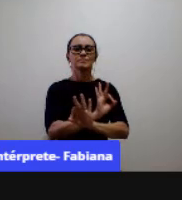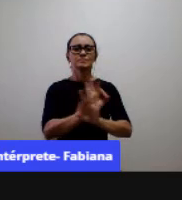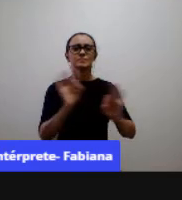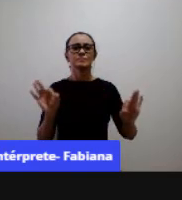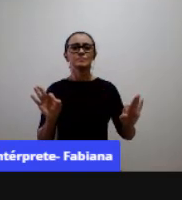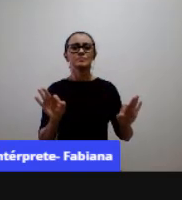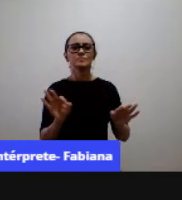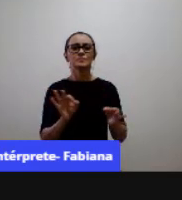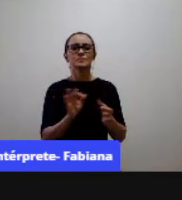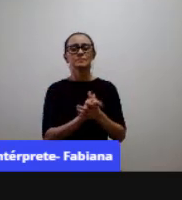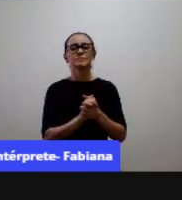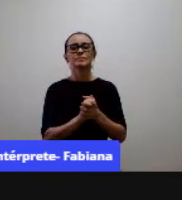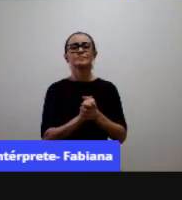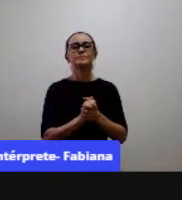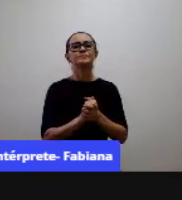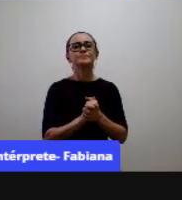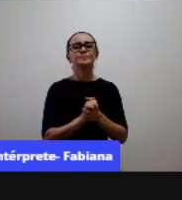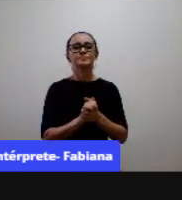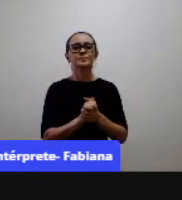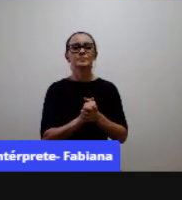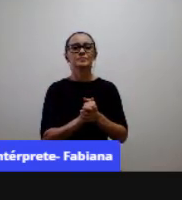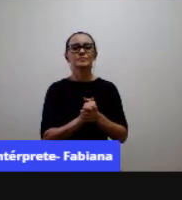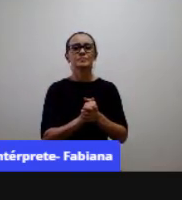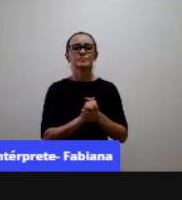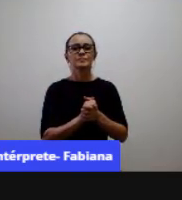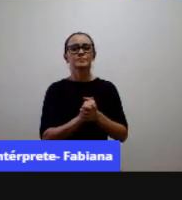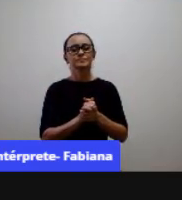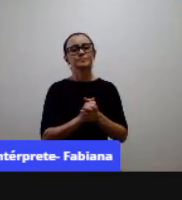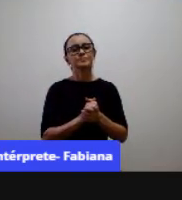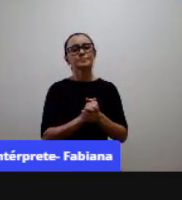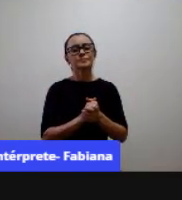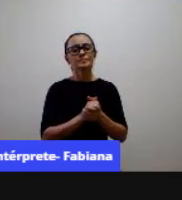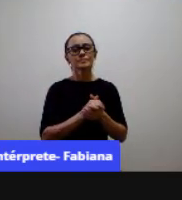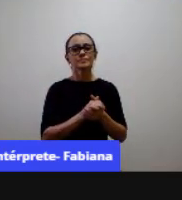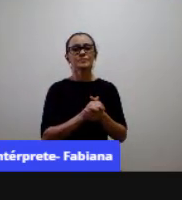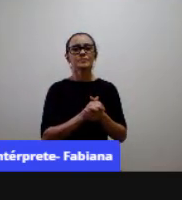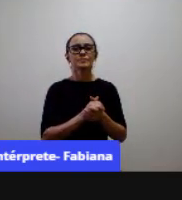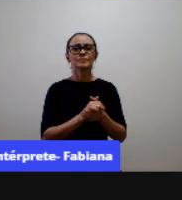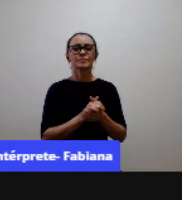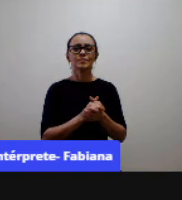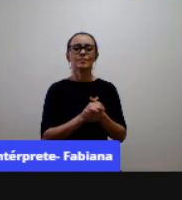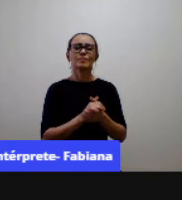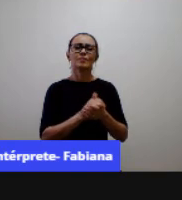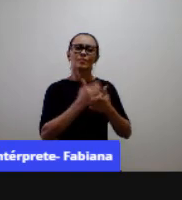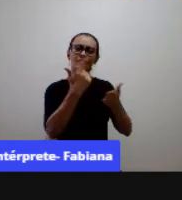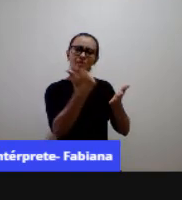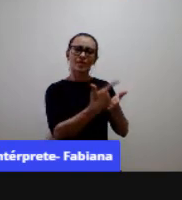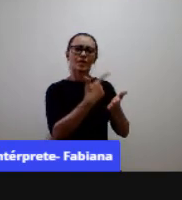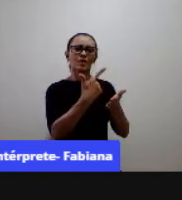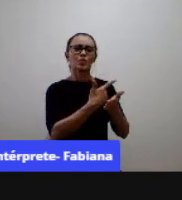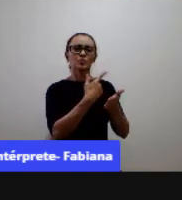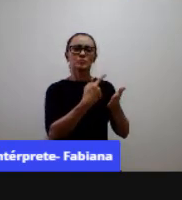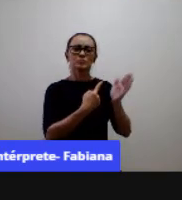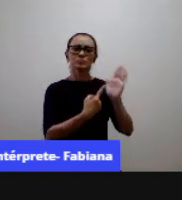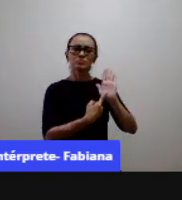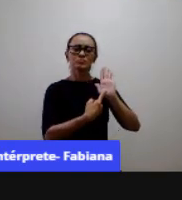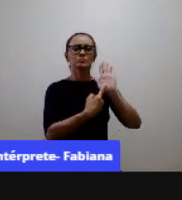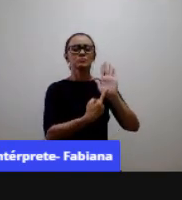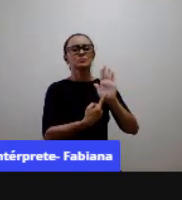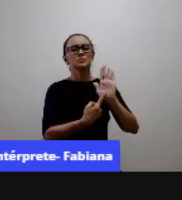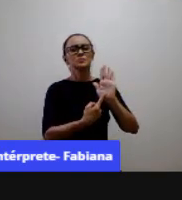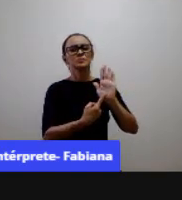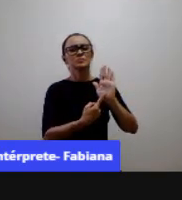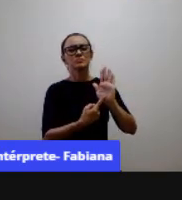que muita gente deve conhecer, né? Então, é um livro traçando estratégias educacionais